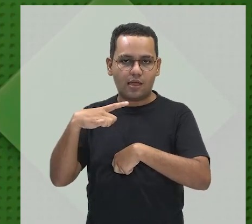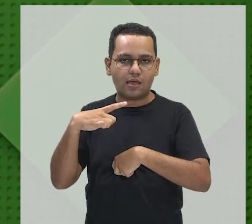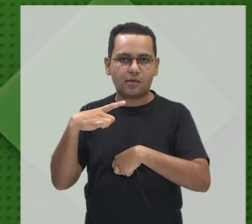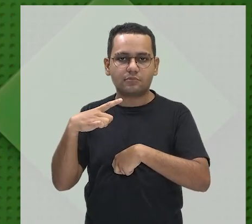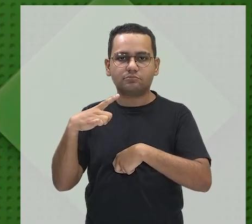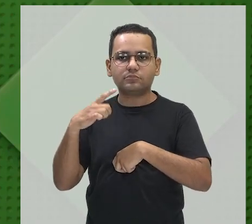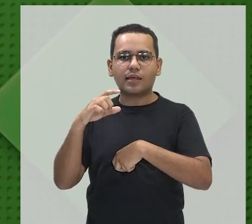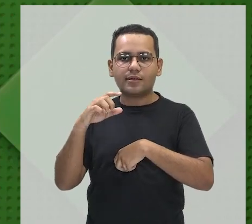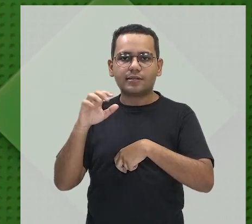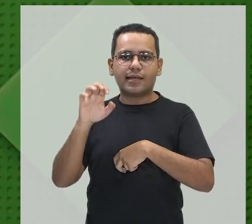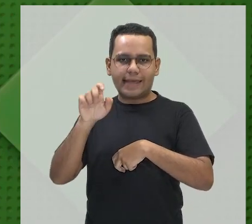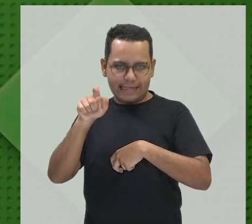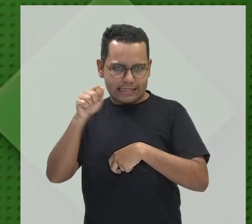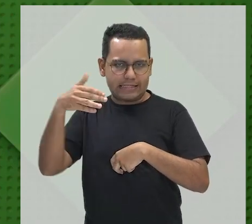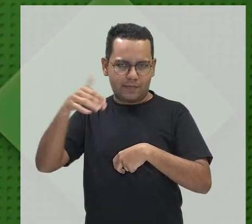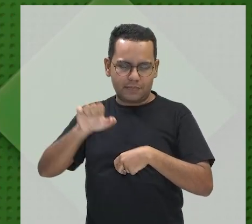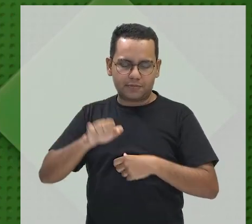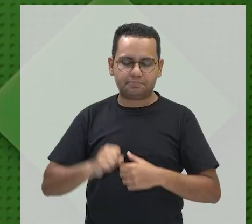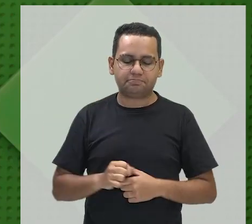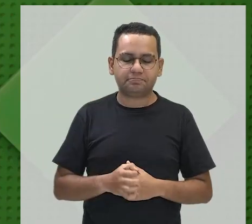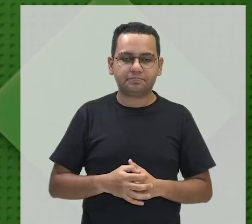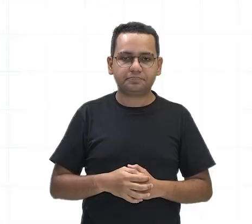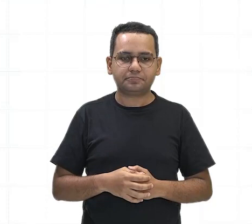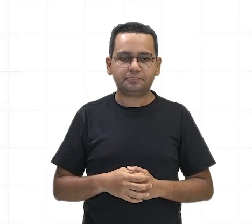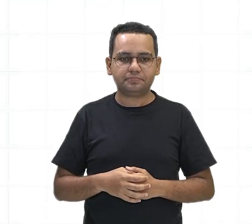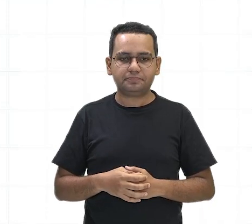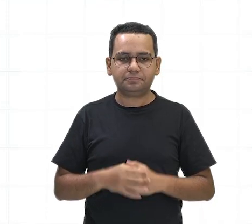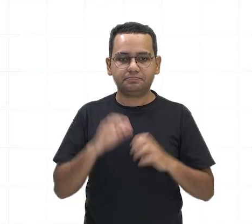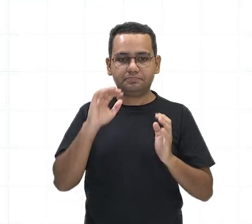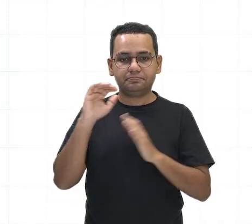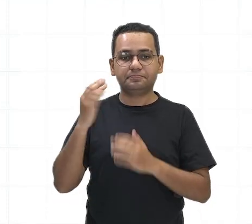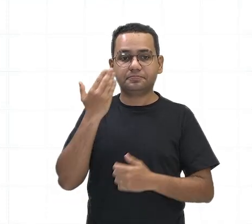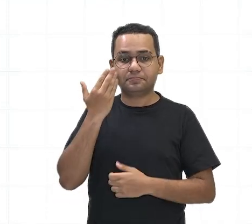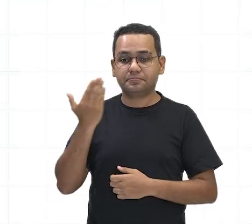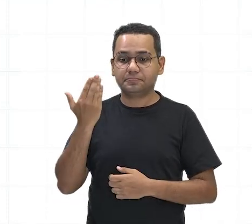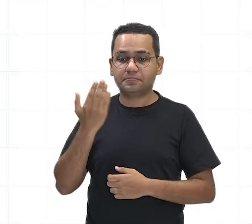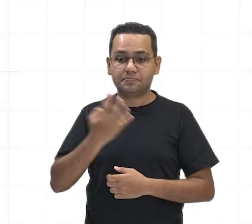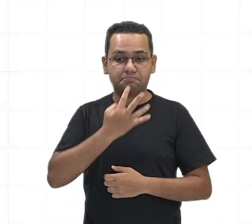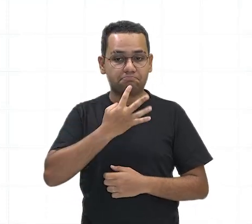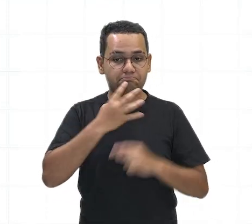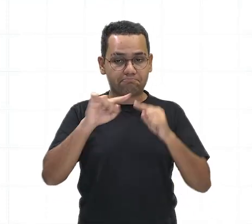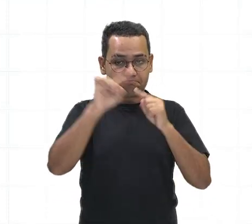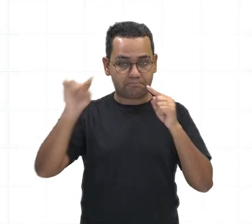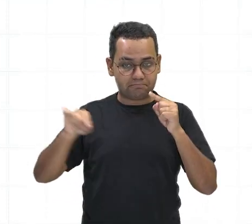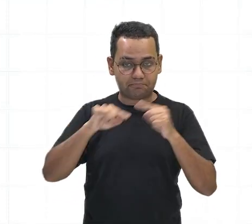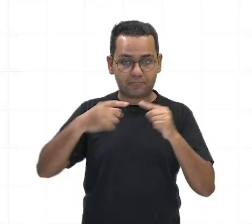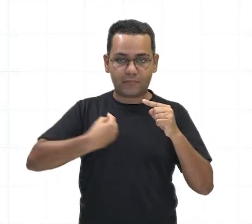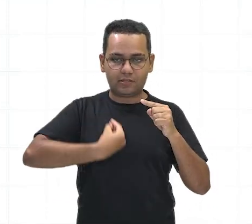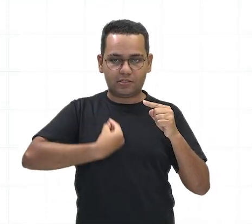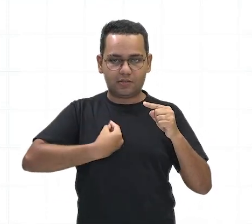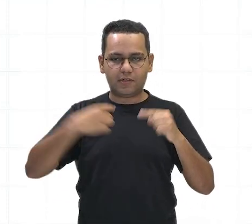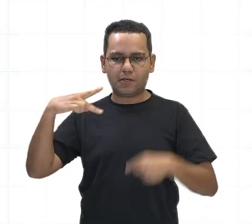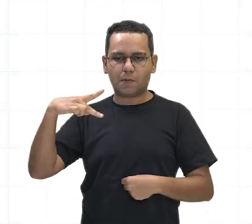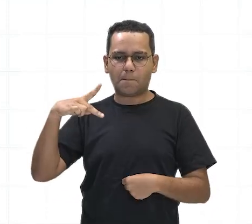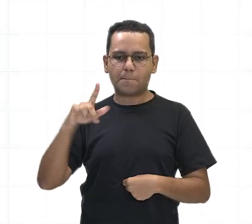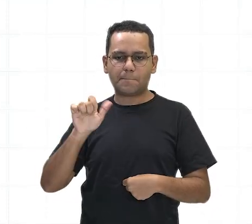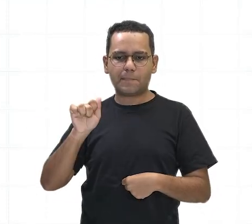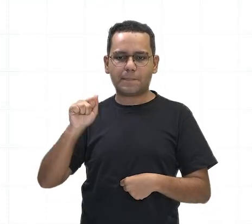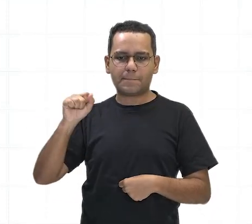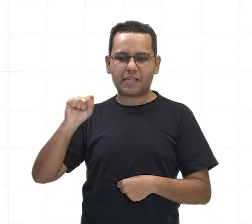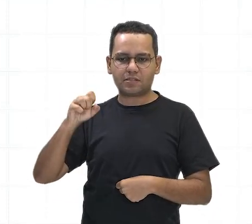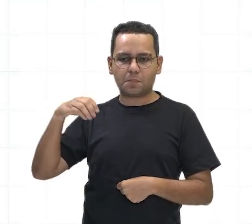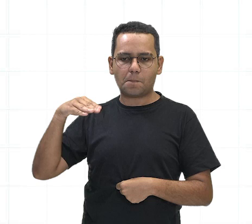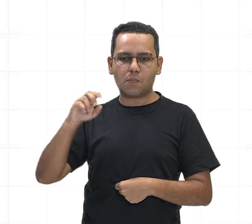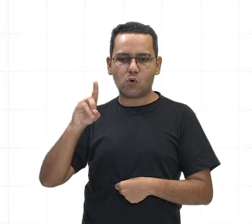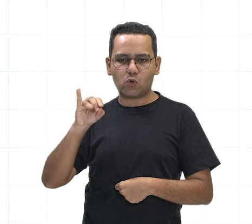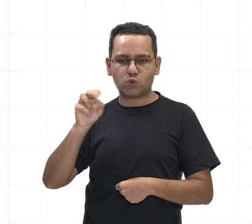inicial adequado e fazer o tratamento da malária. Então, vamos conhecer agora um pouco mais sobre o ciclo de vida do Plasmodium. O ciclo